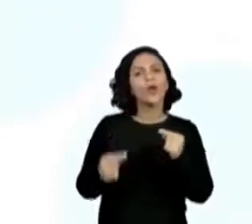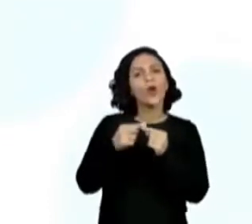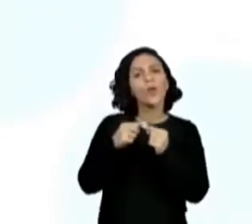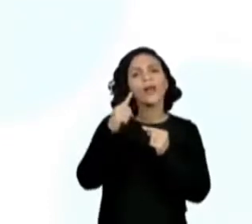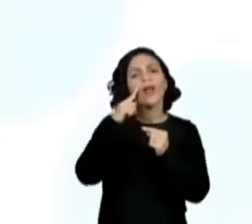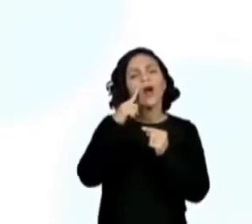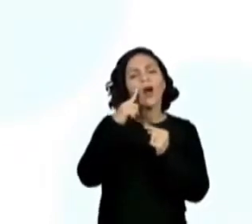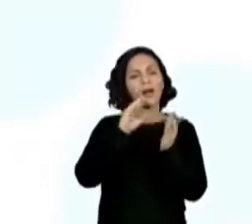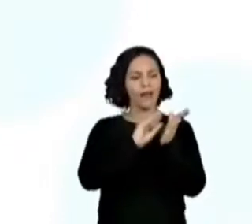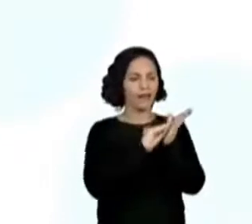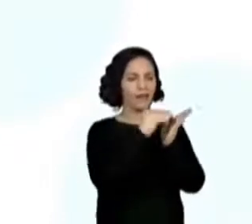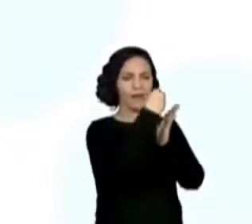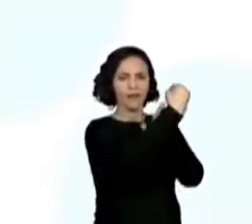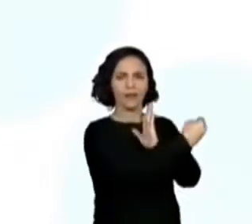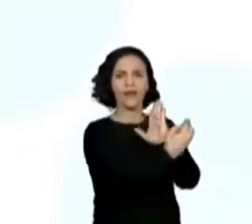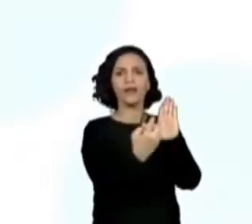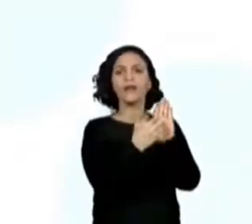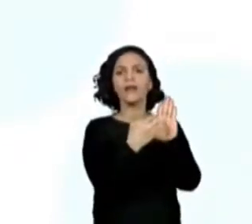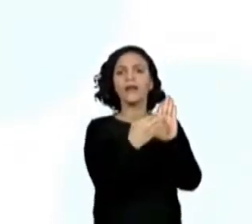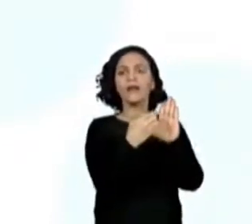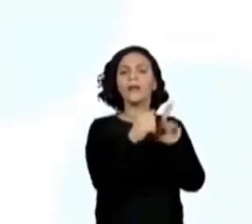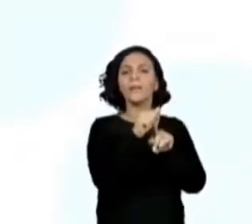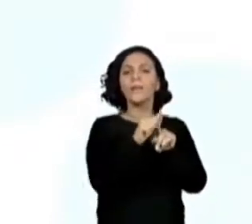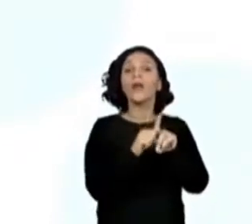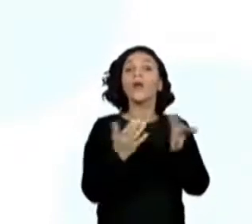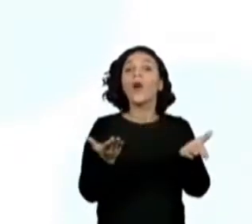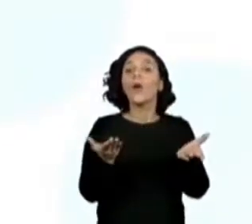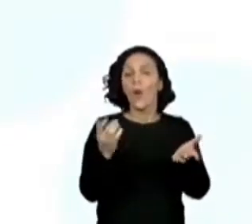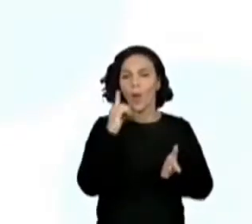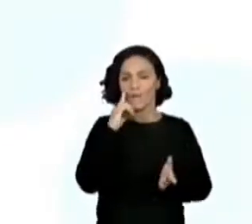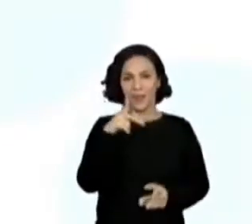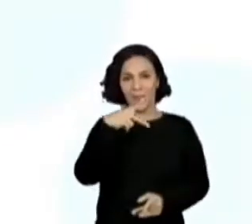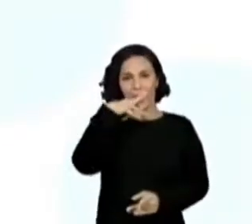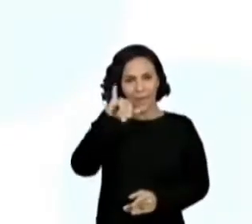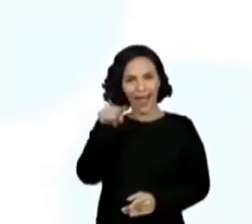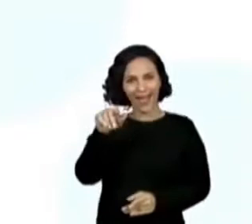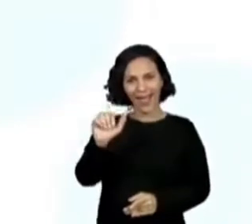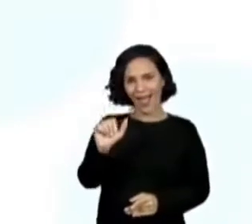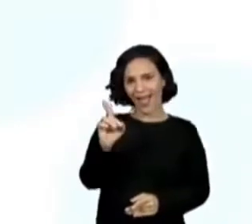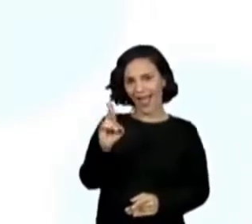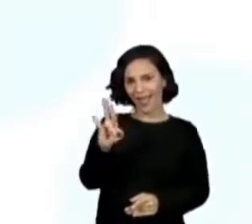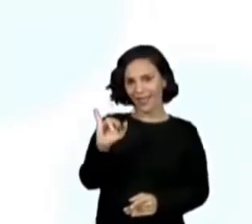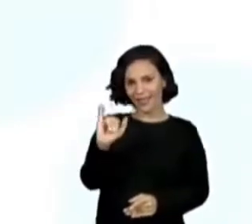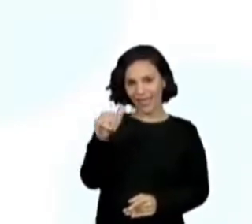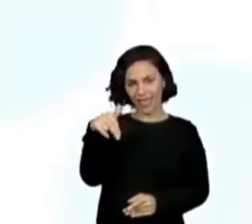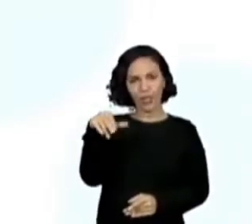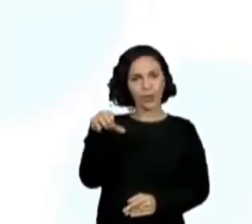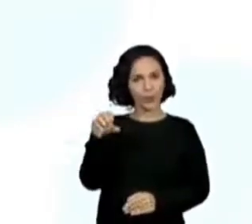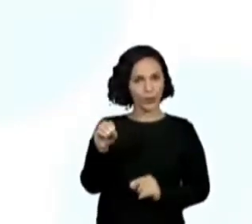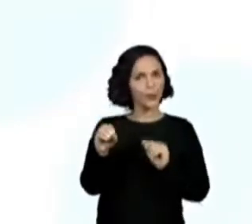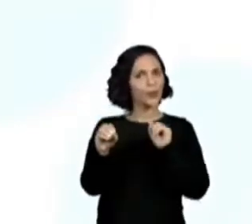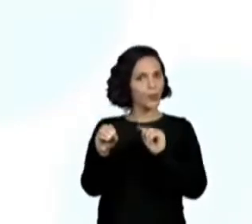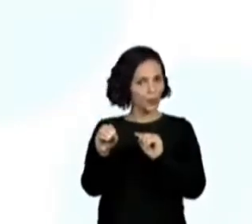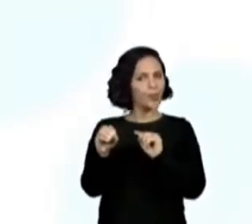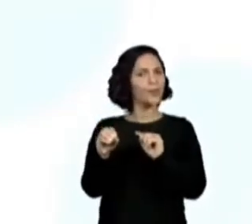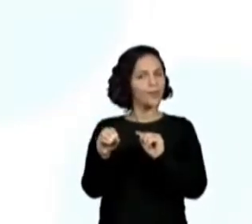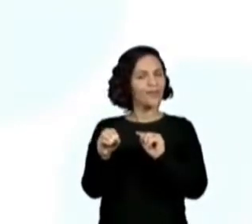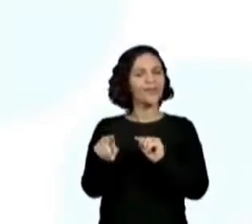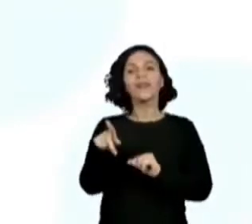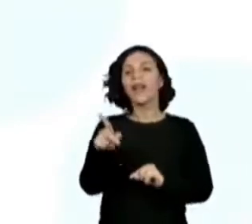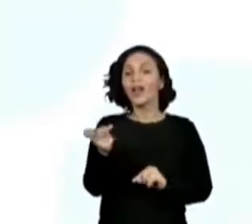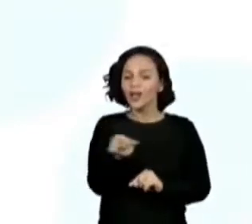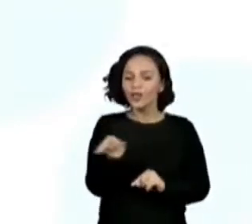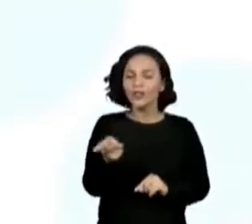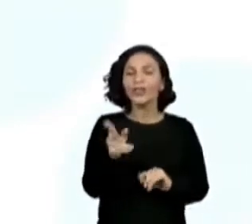aqui neste momento? Então, tem lá o Adriano. Lembrando que o Adriano é o pai lá da, né, do Matheus e